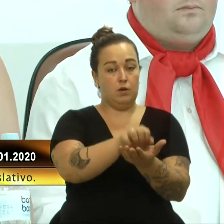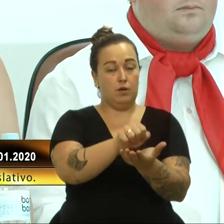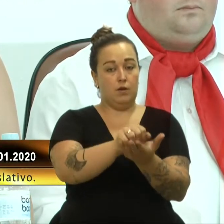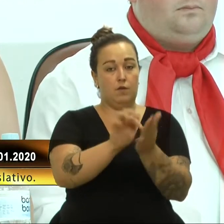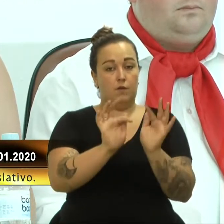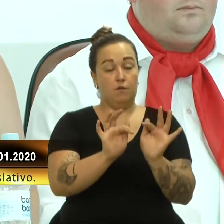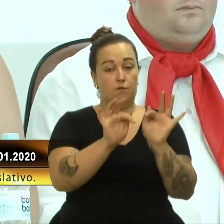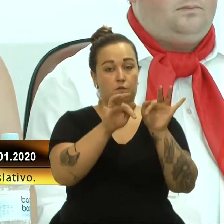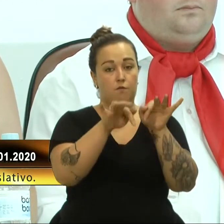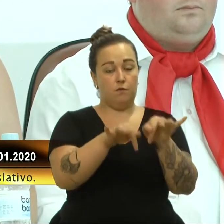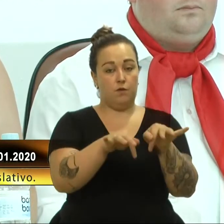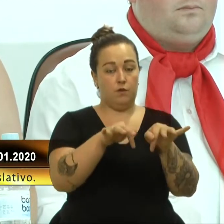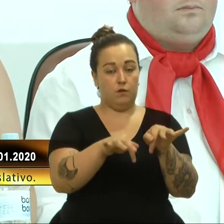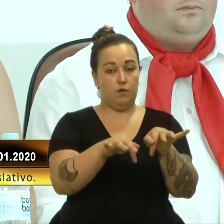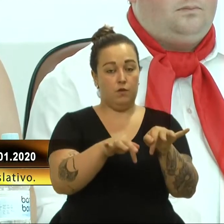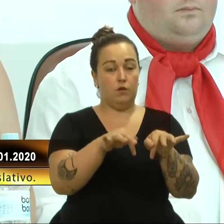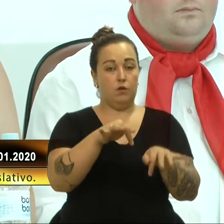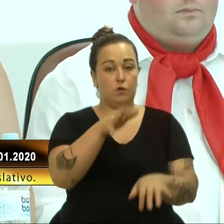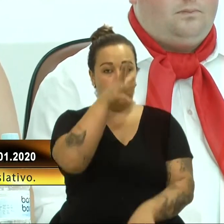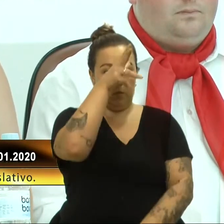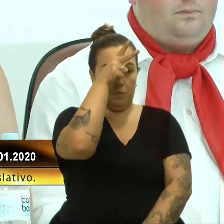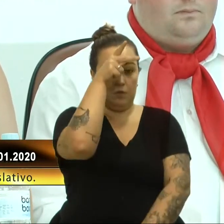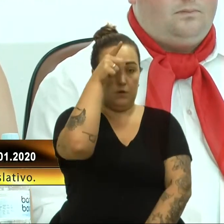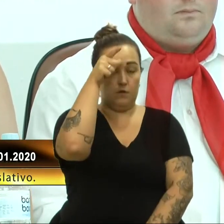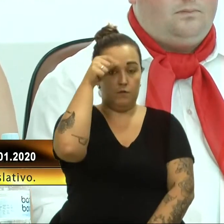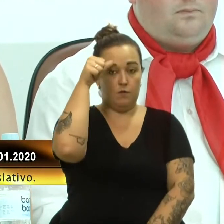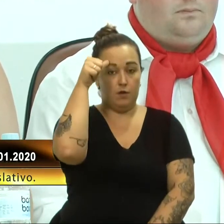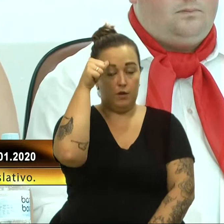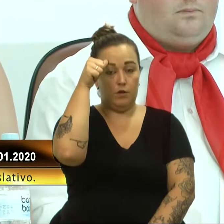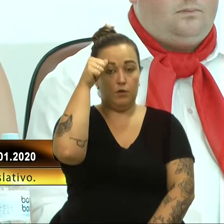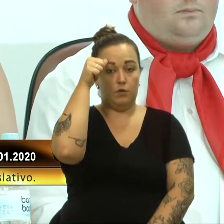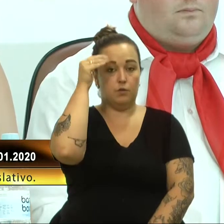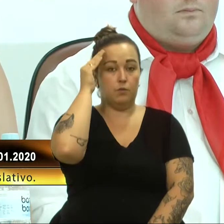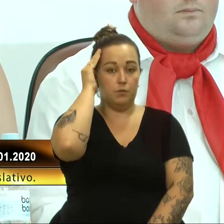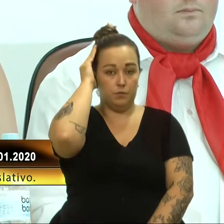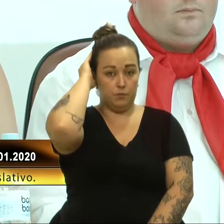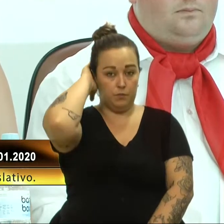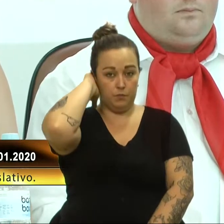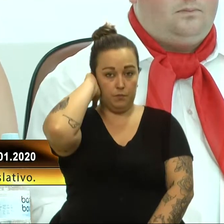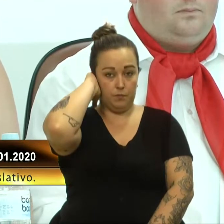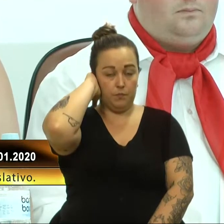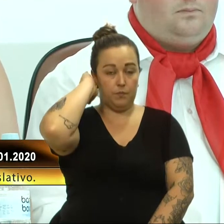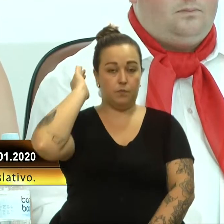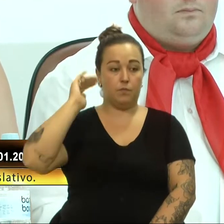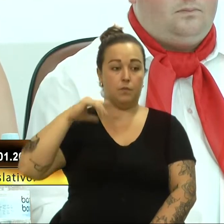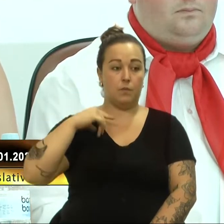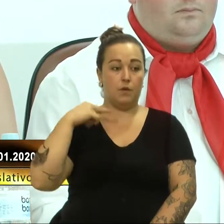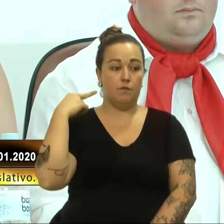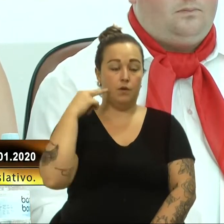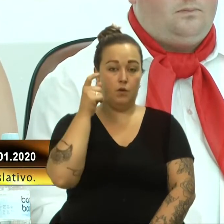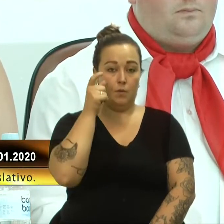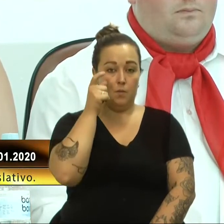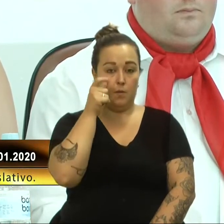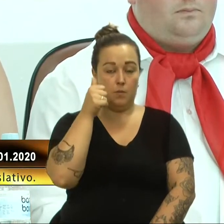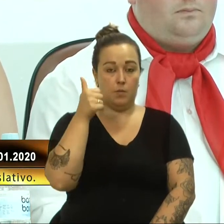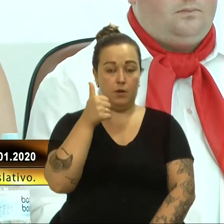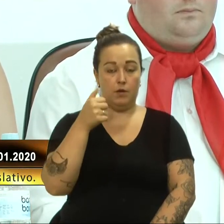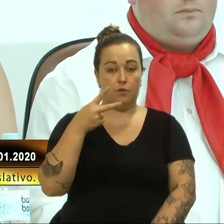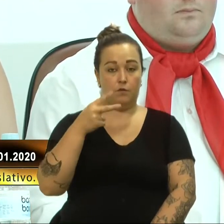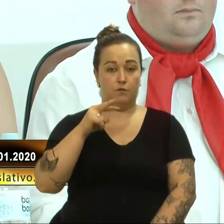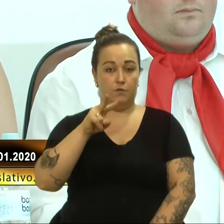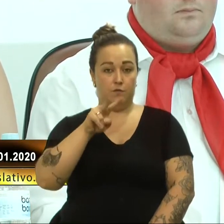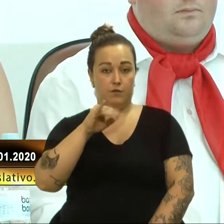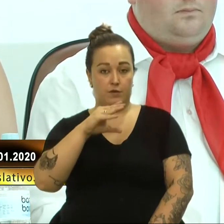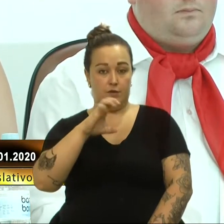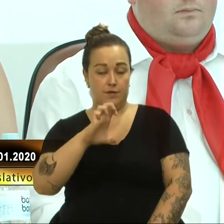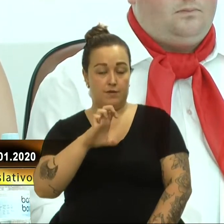Guerra. Vereador Ricardo Daneluz Neto, presidente, vereador Paulo Périco, primeiro vice-presidente, vereador Alceu